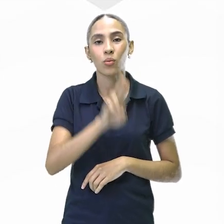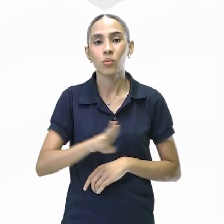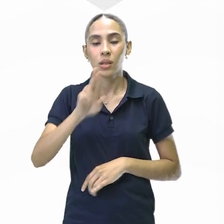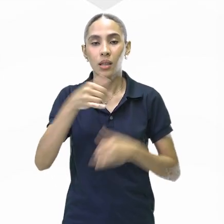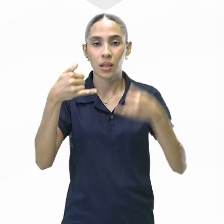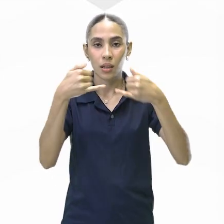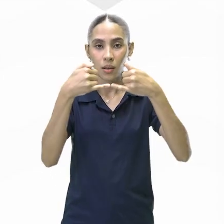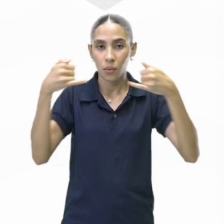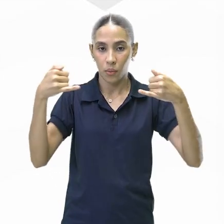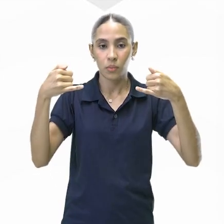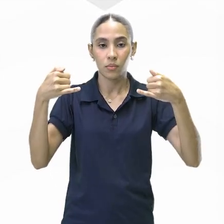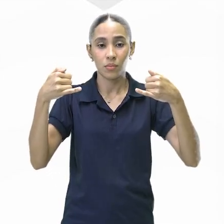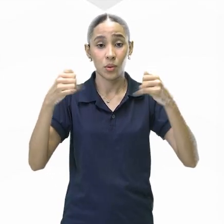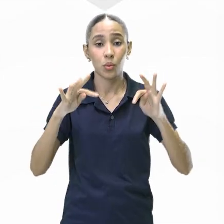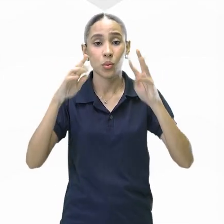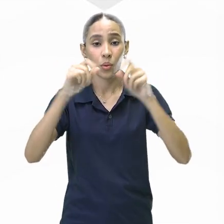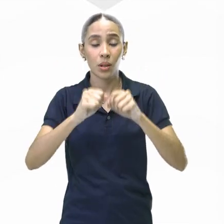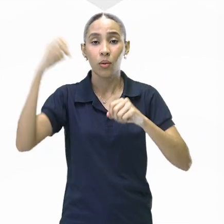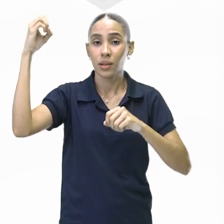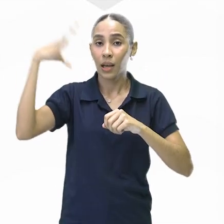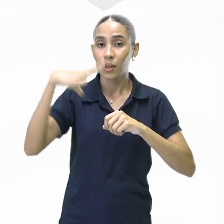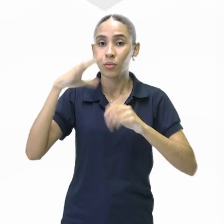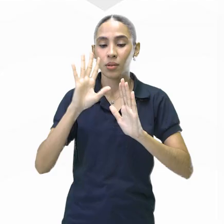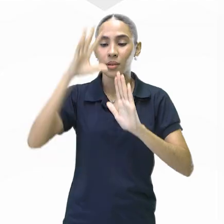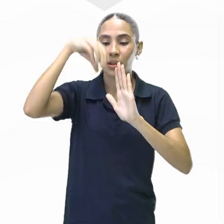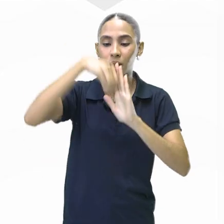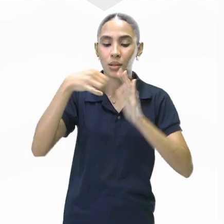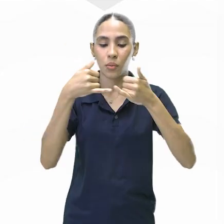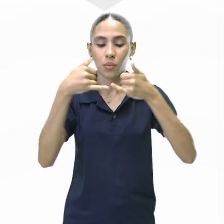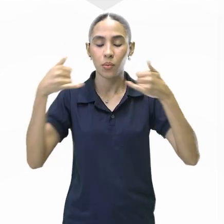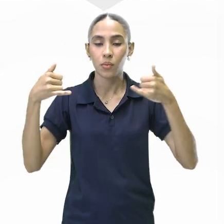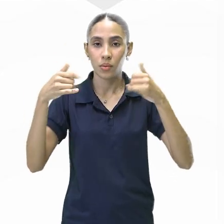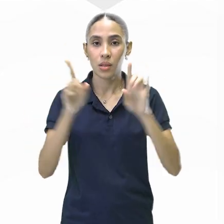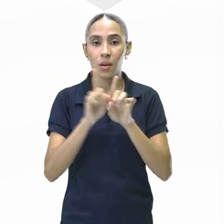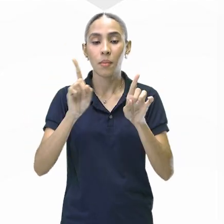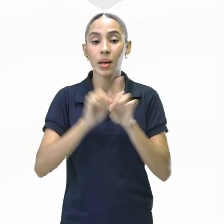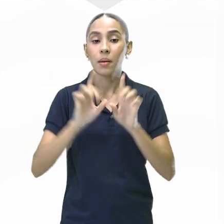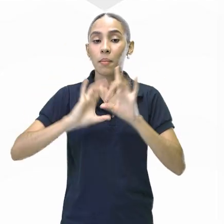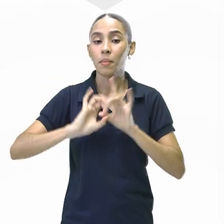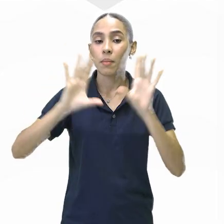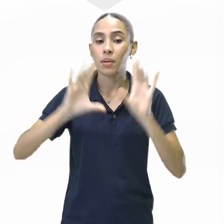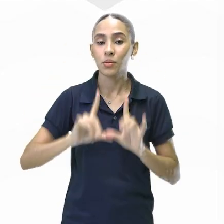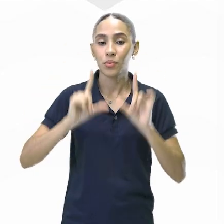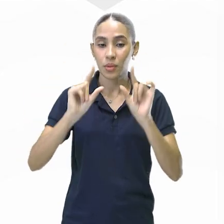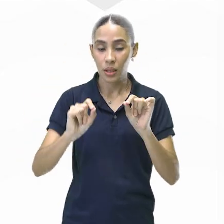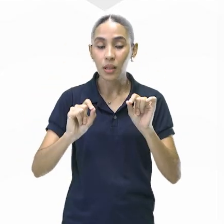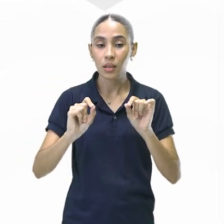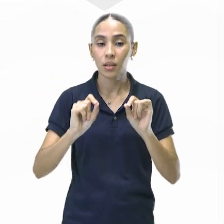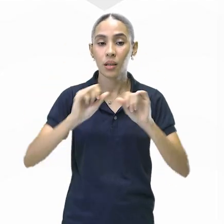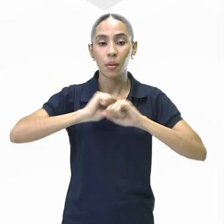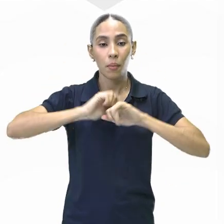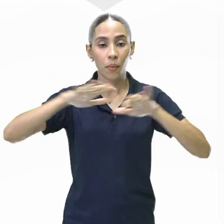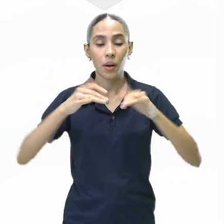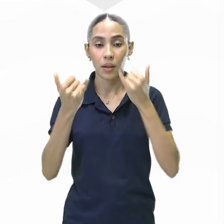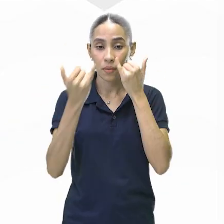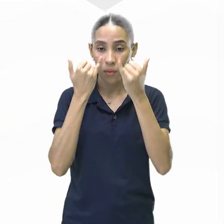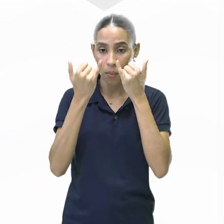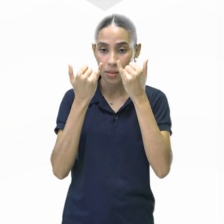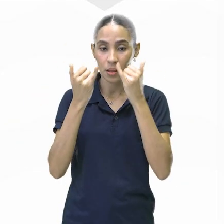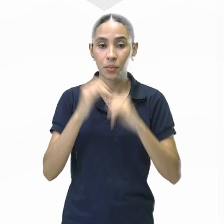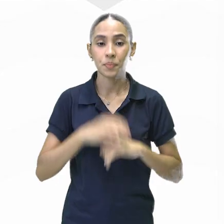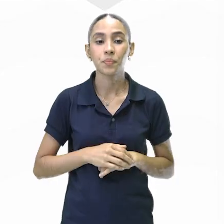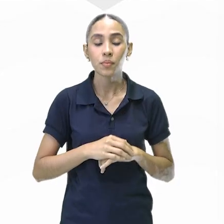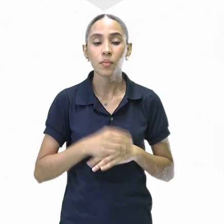A reflexão total da luz no interior de fibras ópticas permite a transmissão de informações